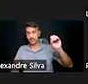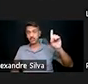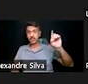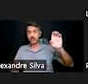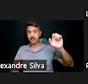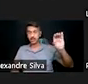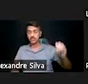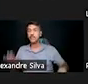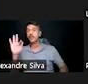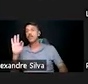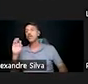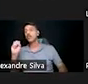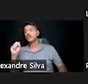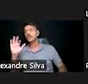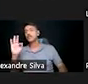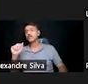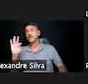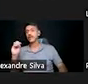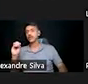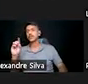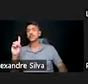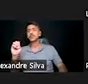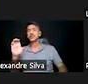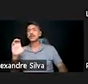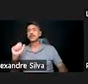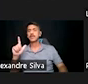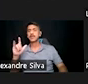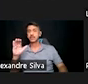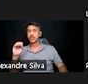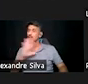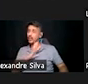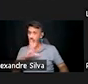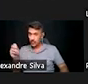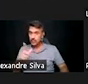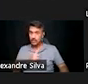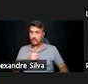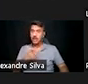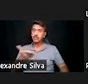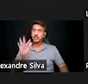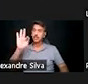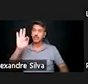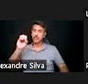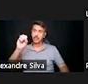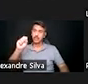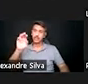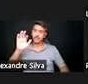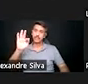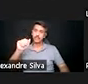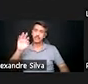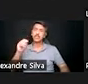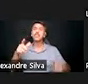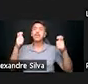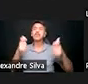for fosfato, todos esses fosfatos que têm sido explorados no nosso país, eles têm uma origem dos